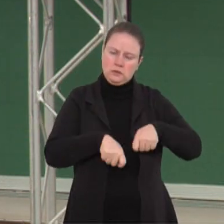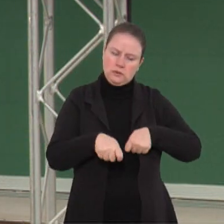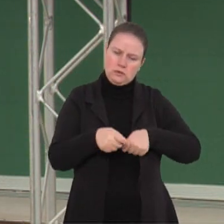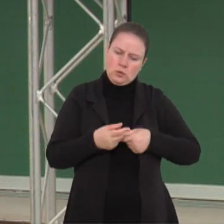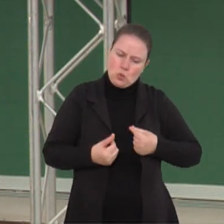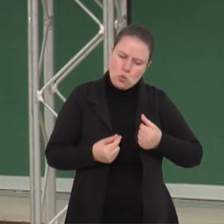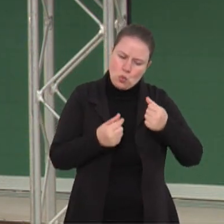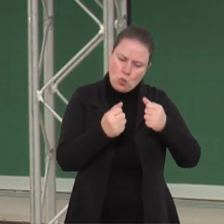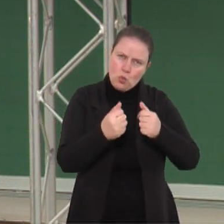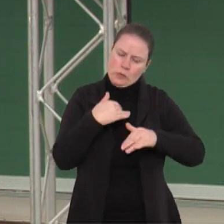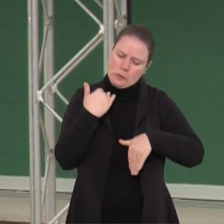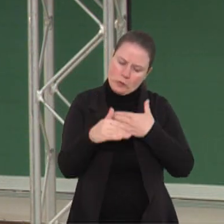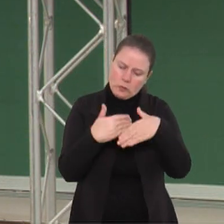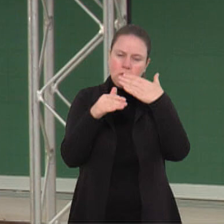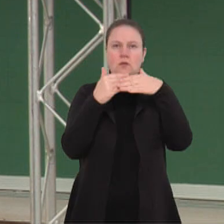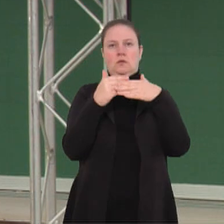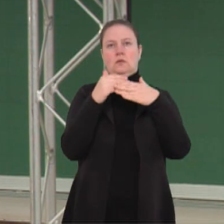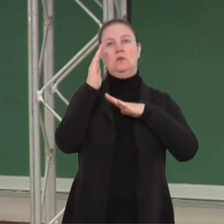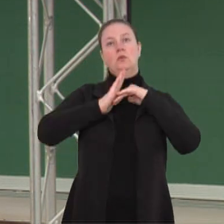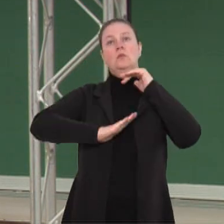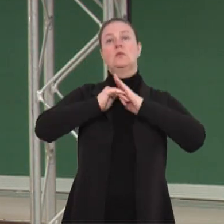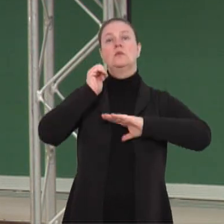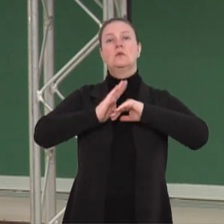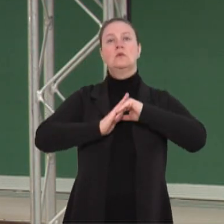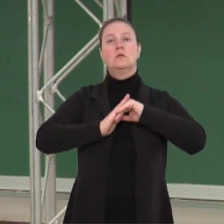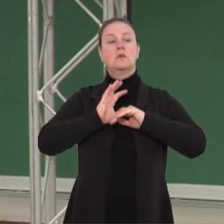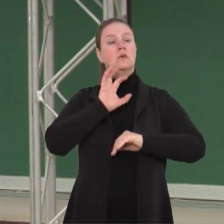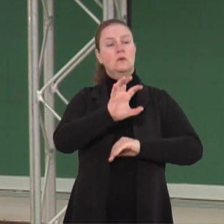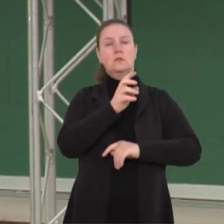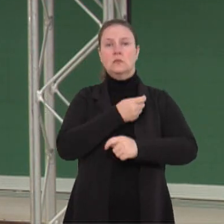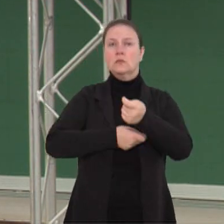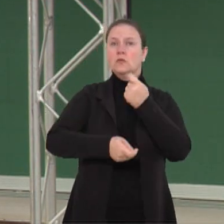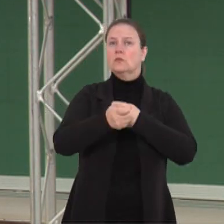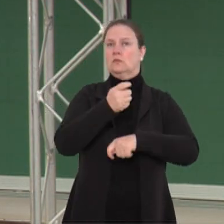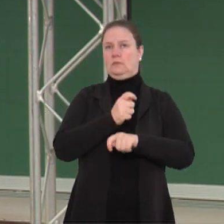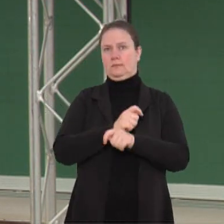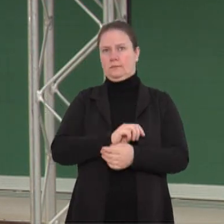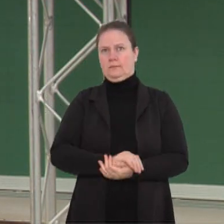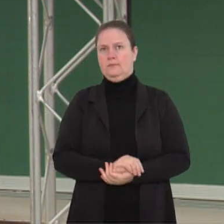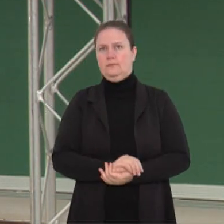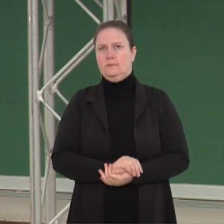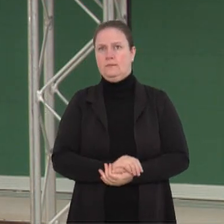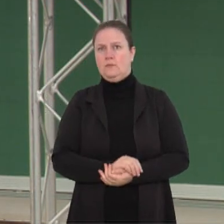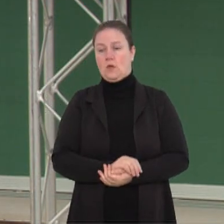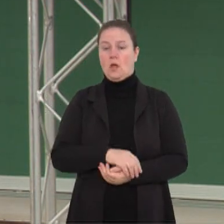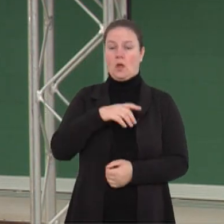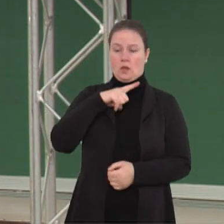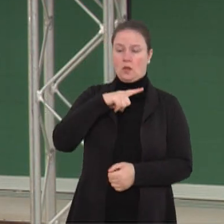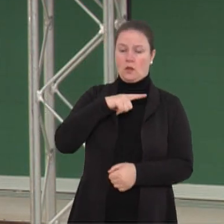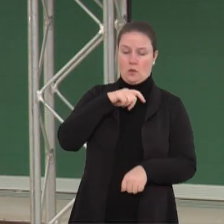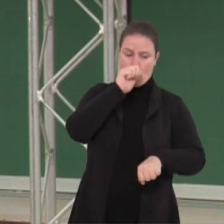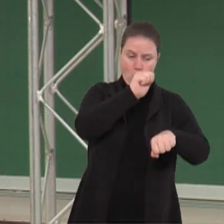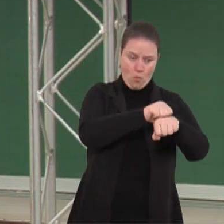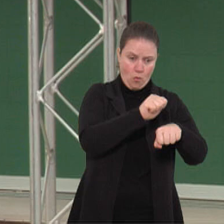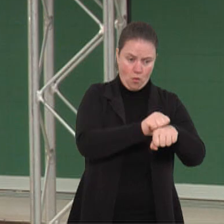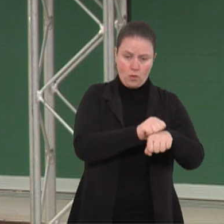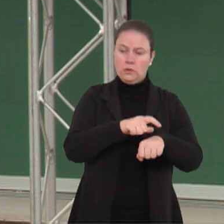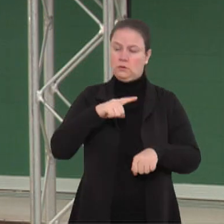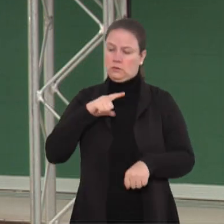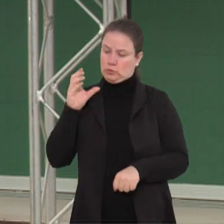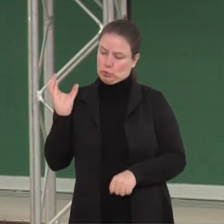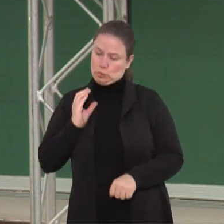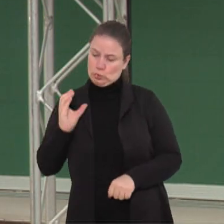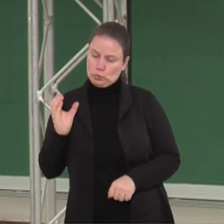que crescer, então está aí a economia. E aí essa diferença de pobres e ricos, está aí a economia.